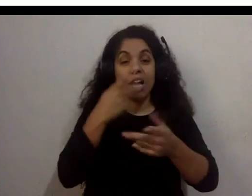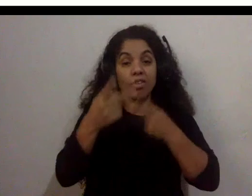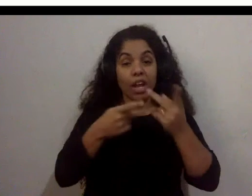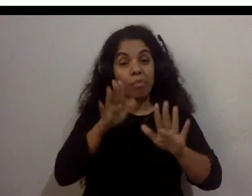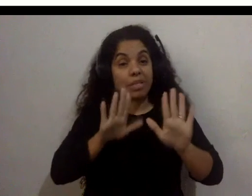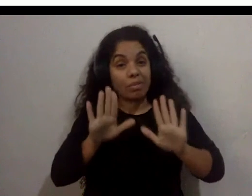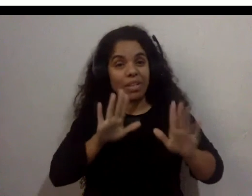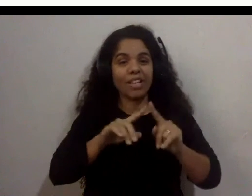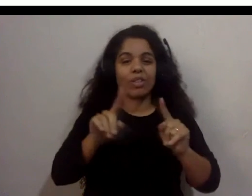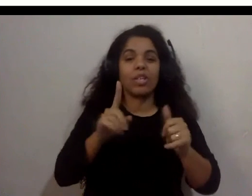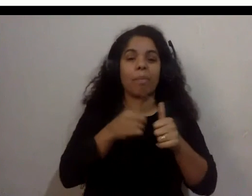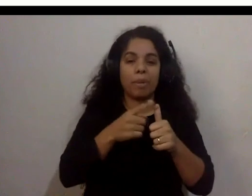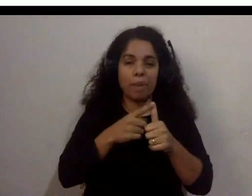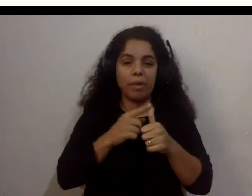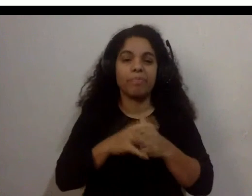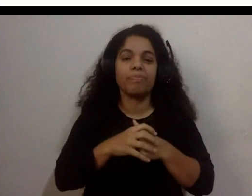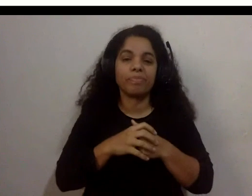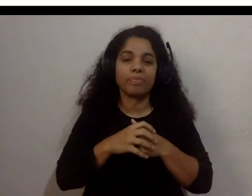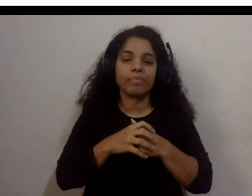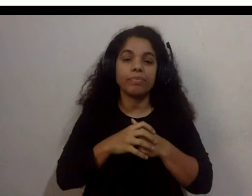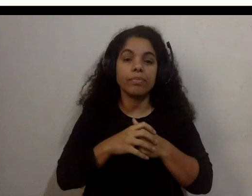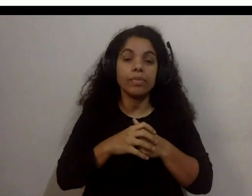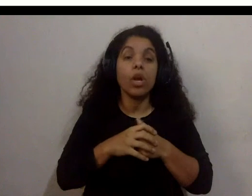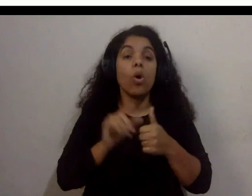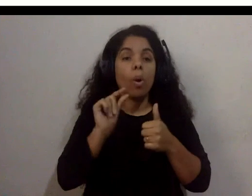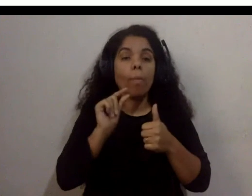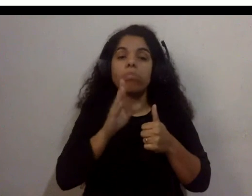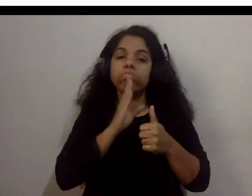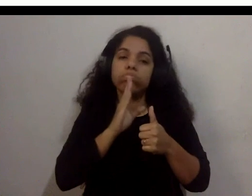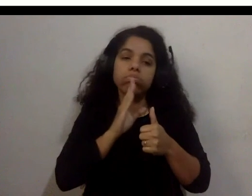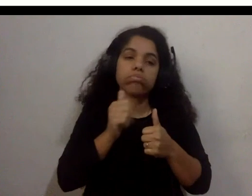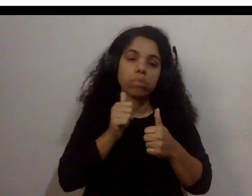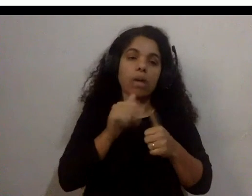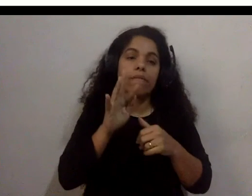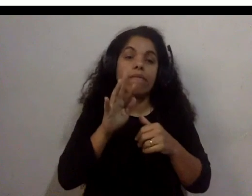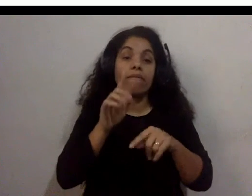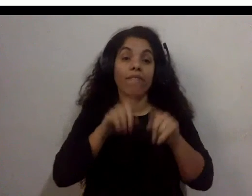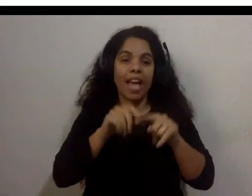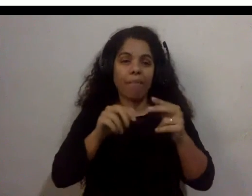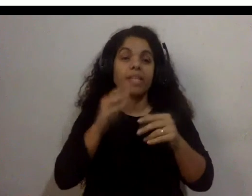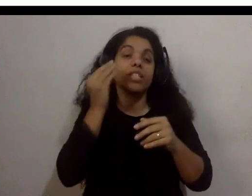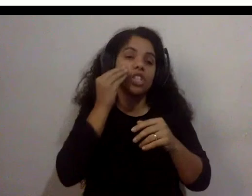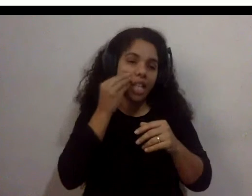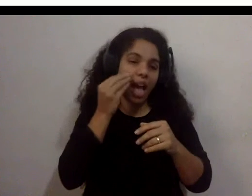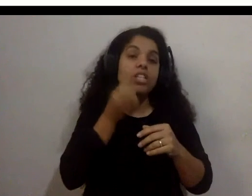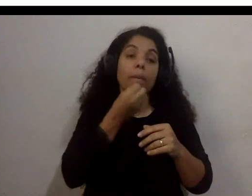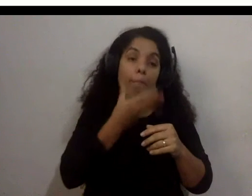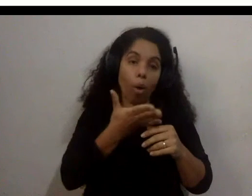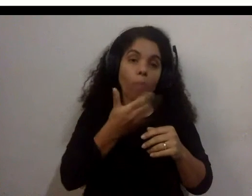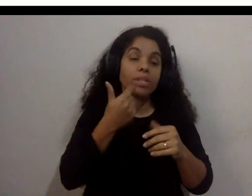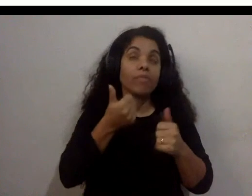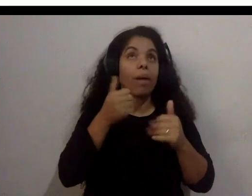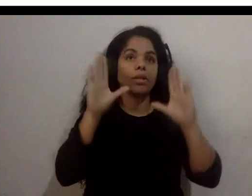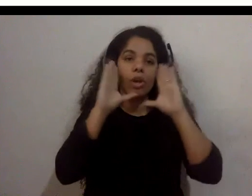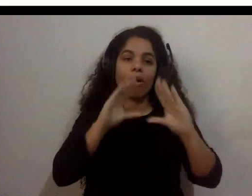ponderações. Primeiro, um pouco de familiaridade com a ferramenta de teste é muito importante para a gente se sentir confortável em escrever